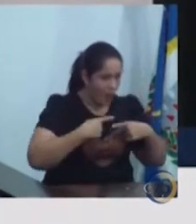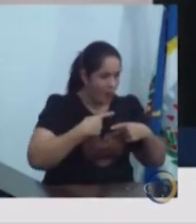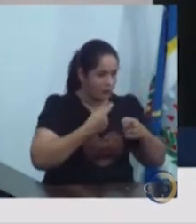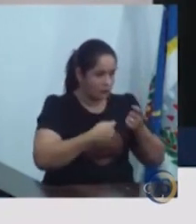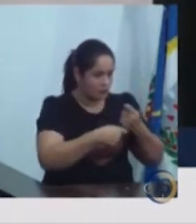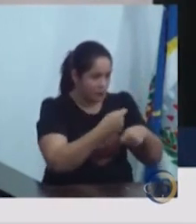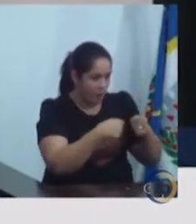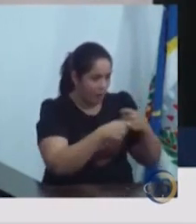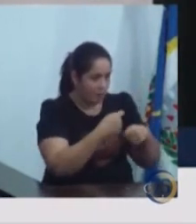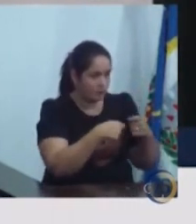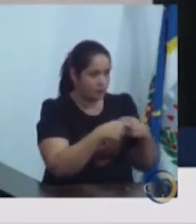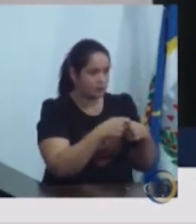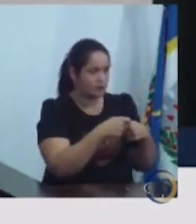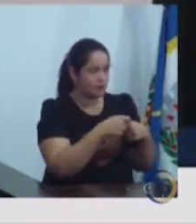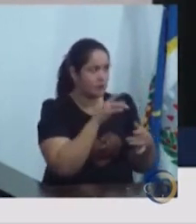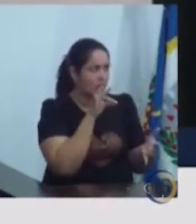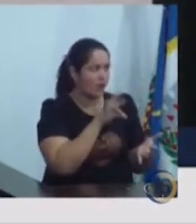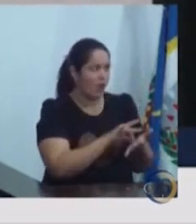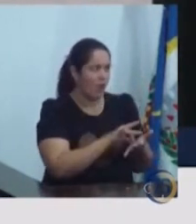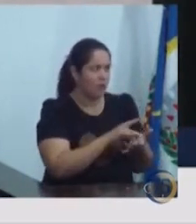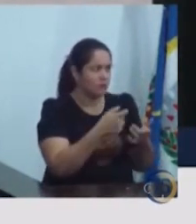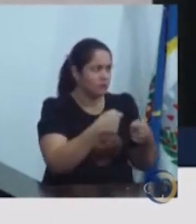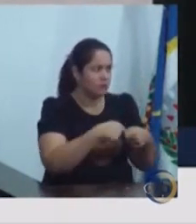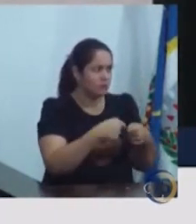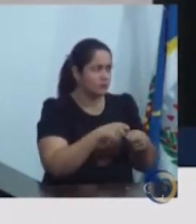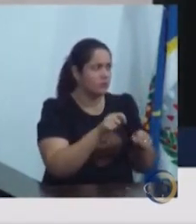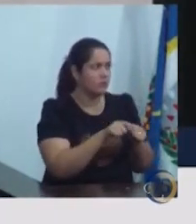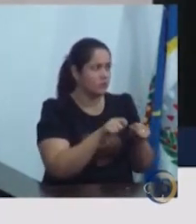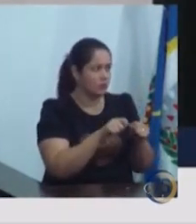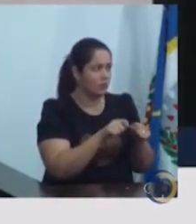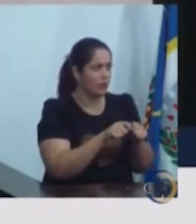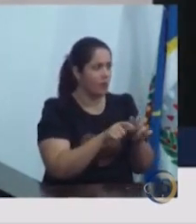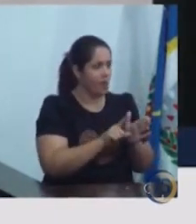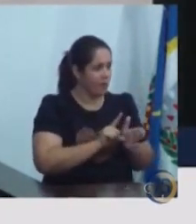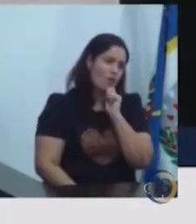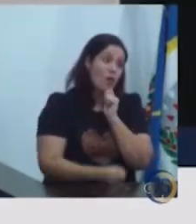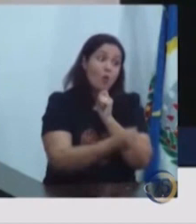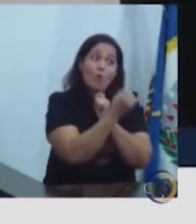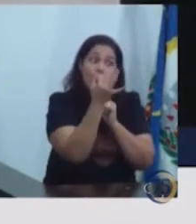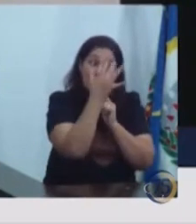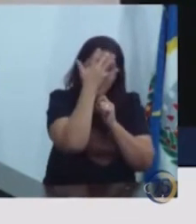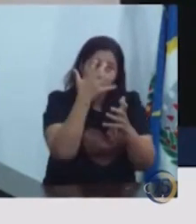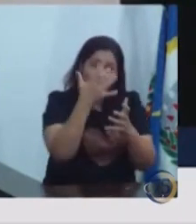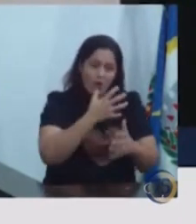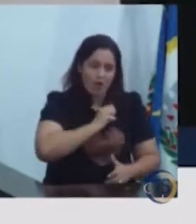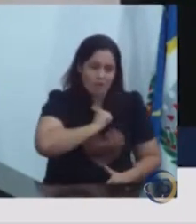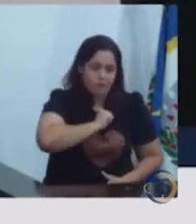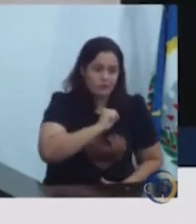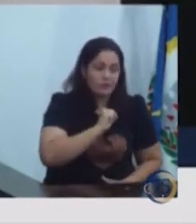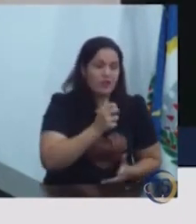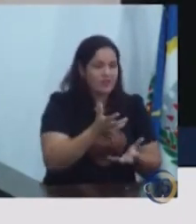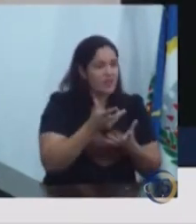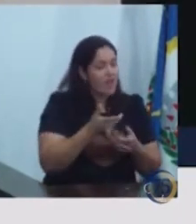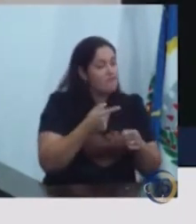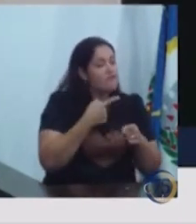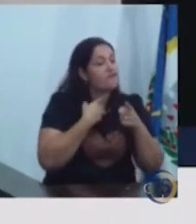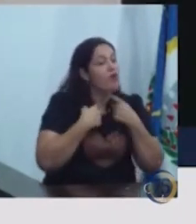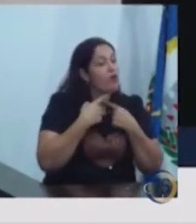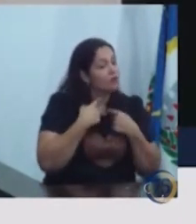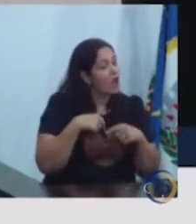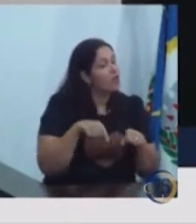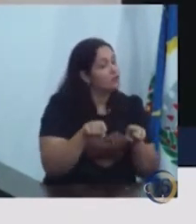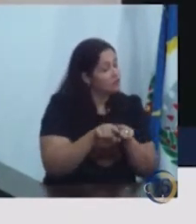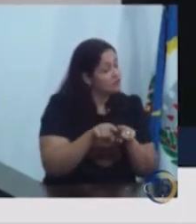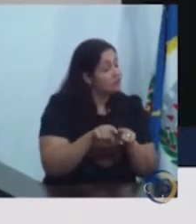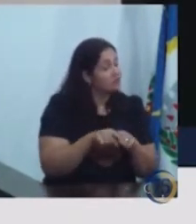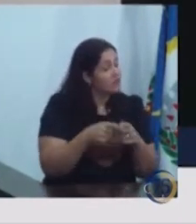dos bairros e posicionamentos sobre vários assuntos de interesse da população. Um dos primeiros a discursar foi o vereador Cabo